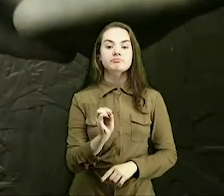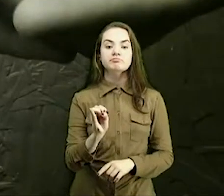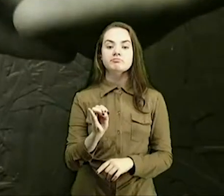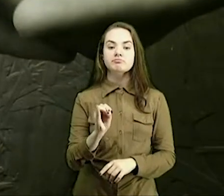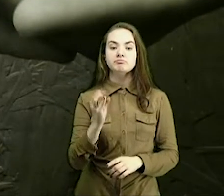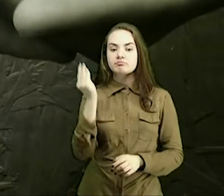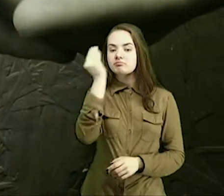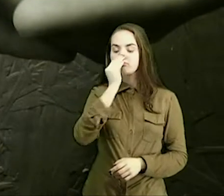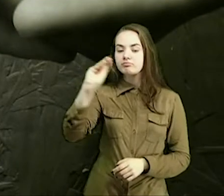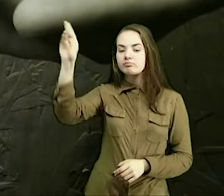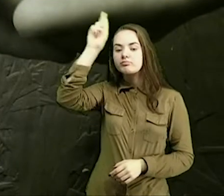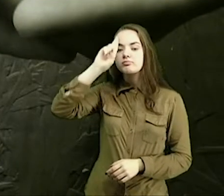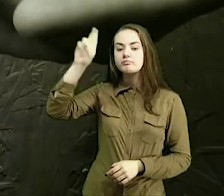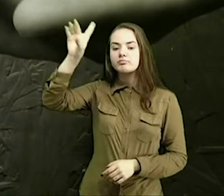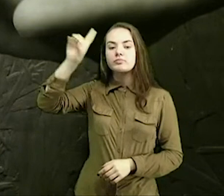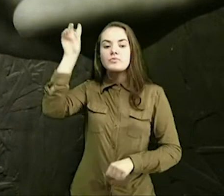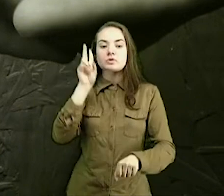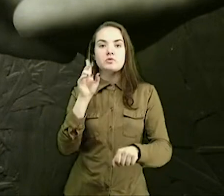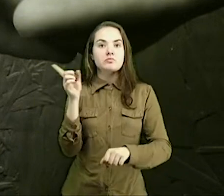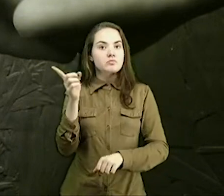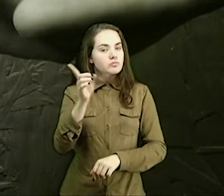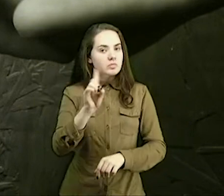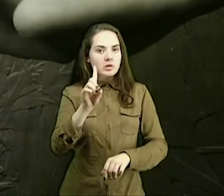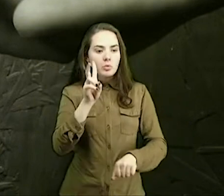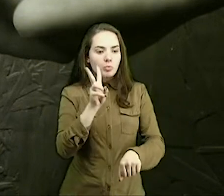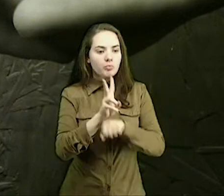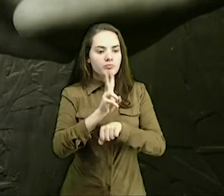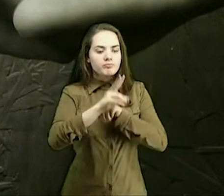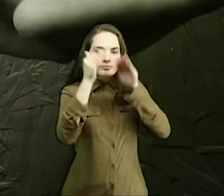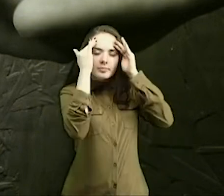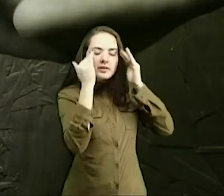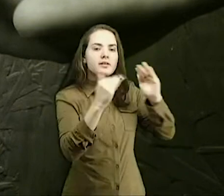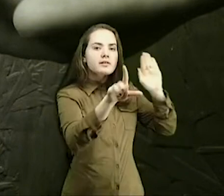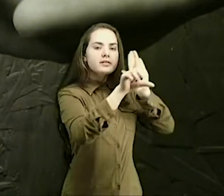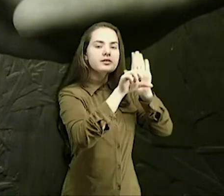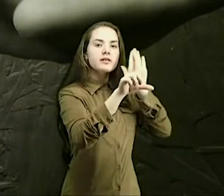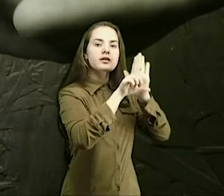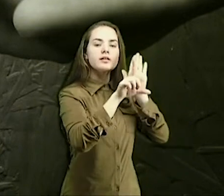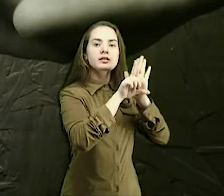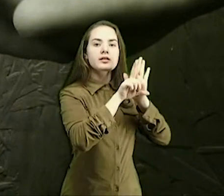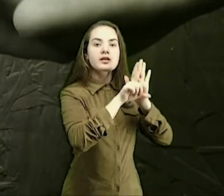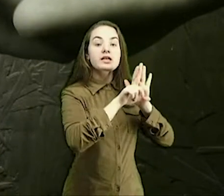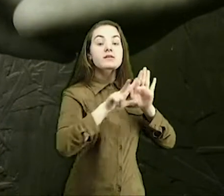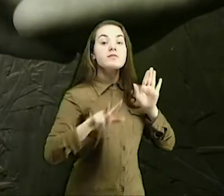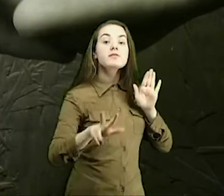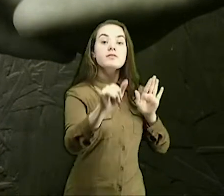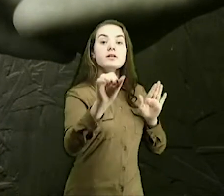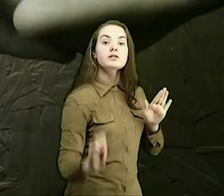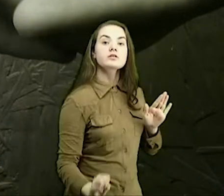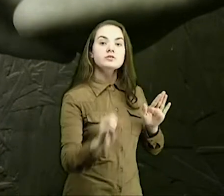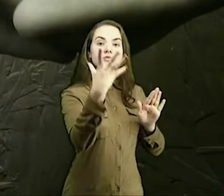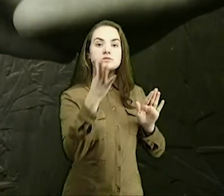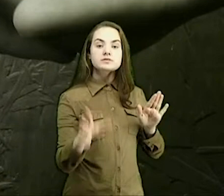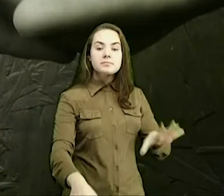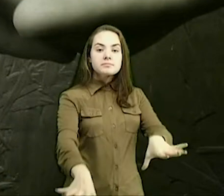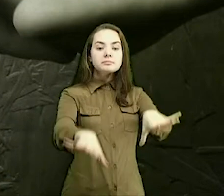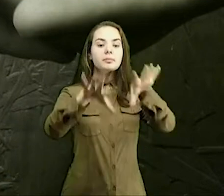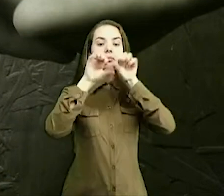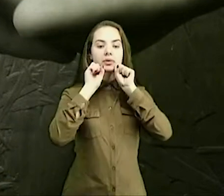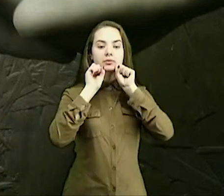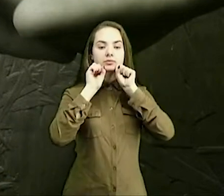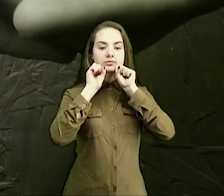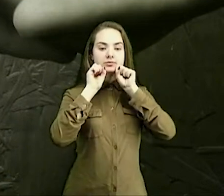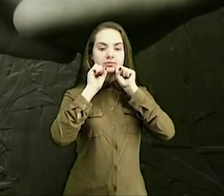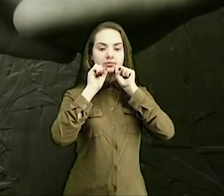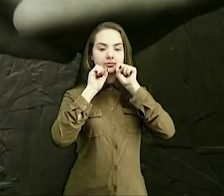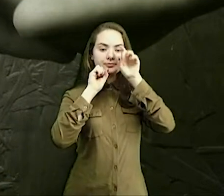não cuidares em cumprir todos os seus mandamentos, seus estatutos, que hoje te ordeno, então virão sobre ti todas essas maldições e te